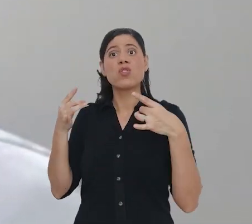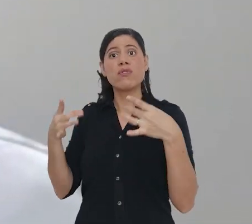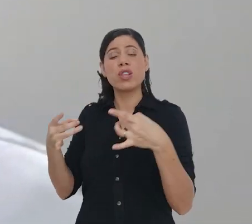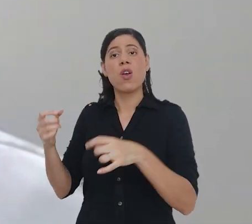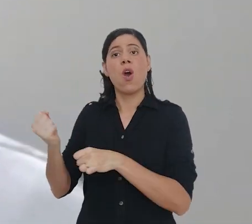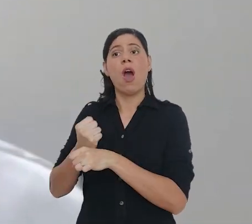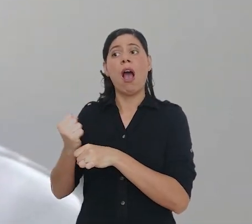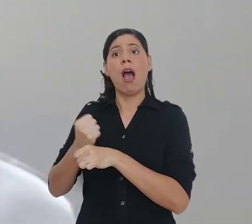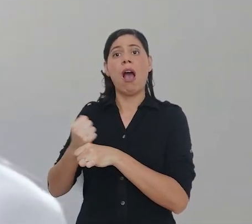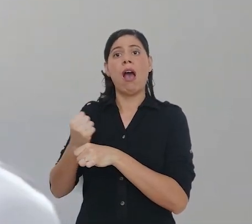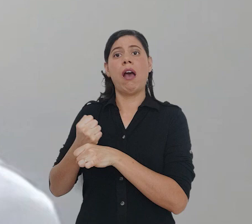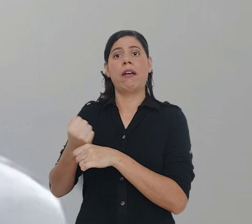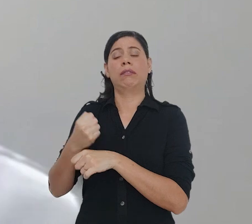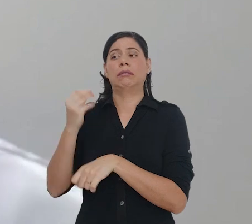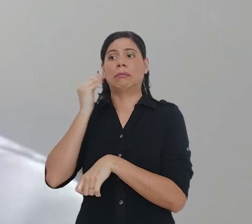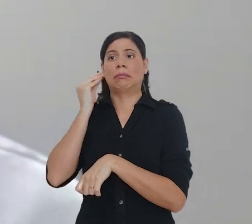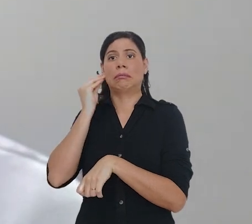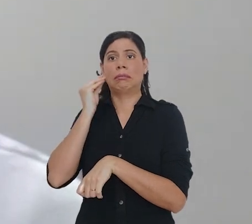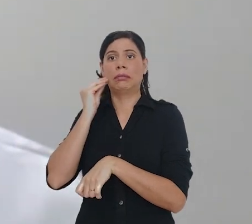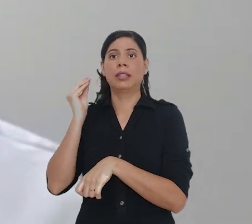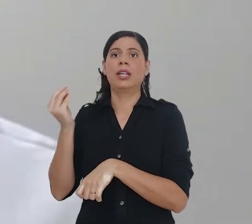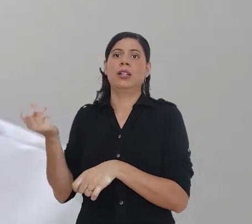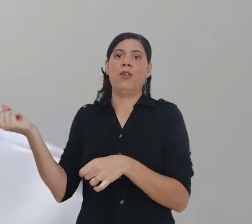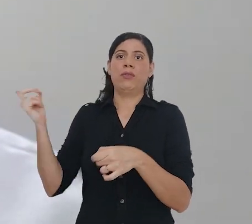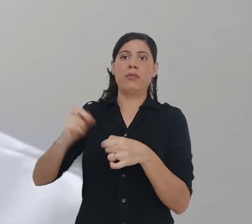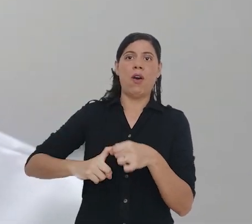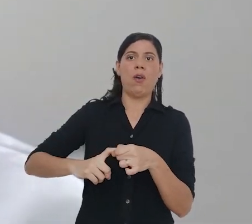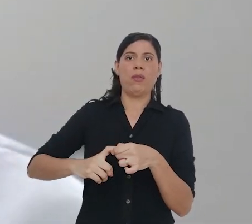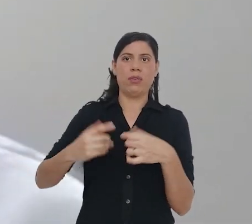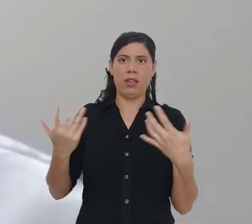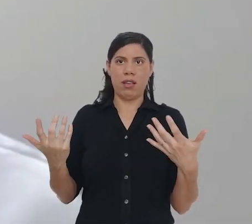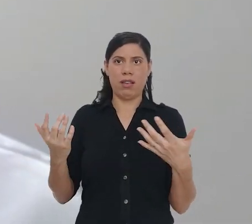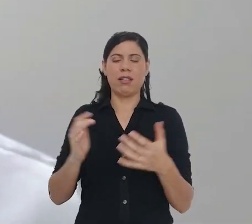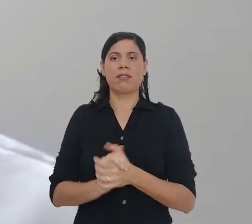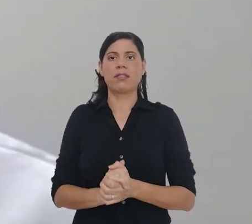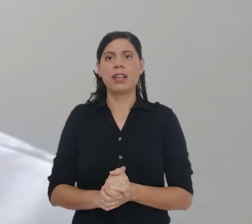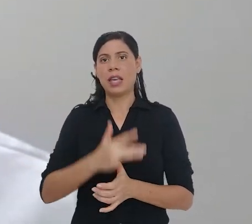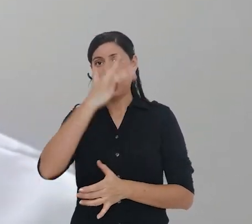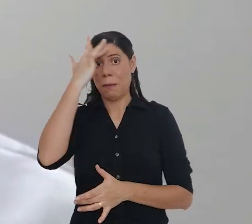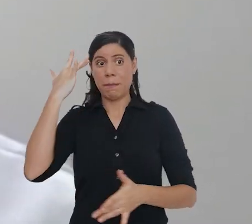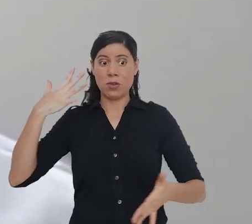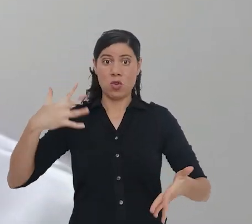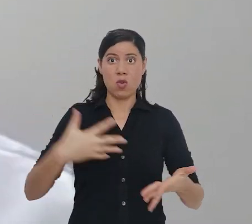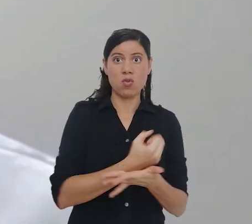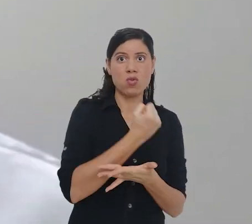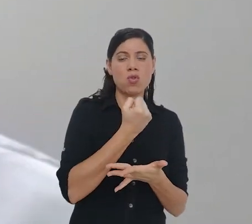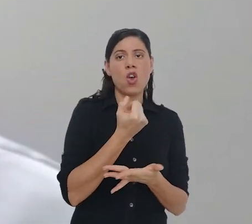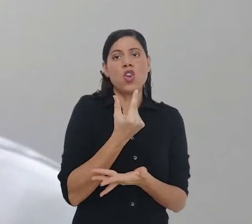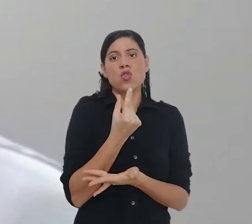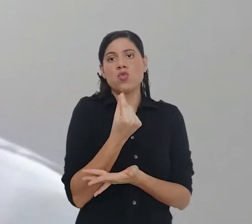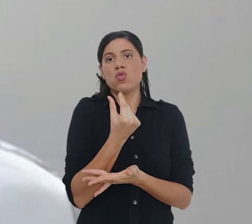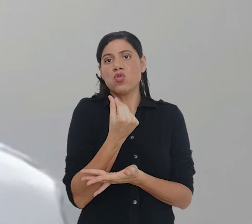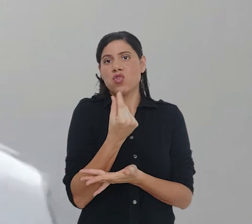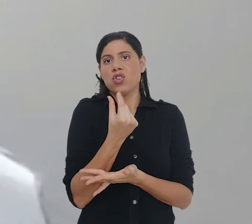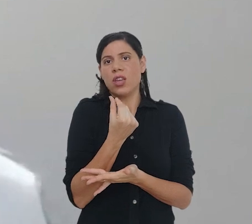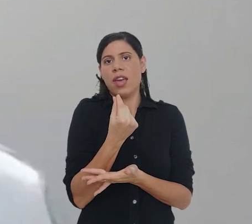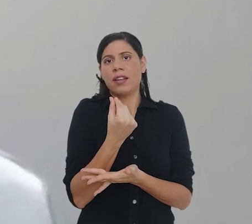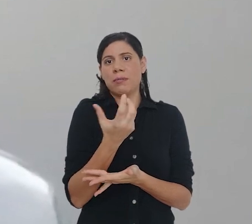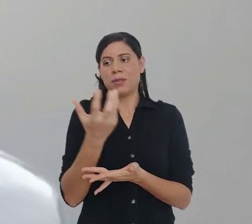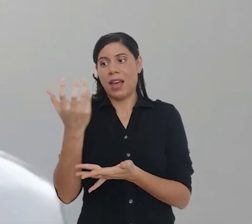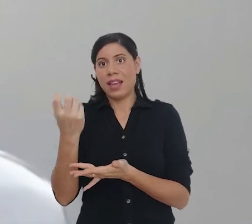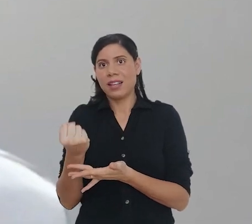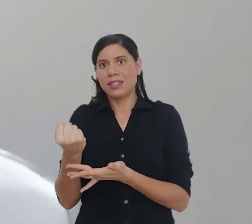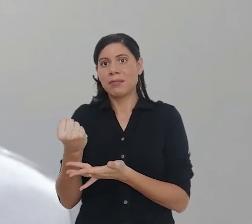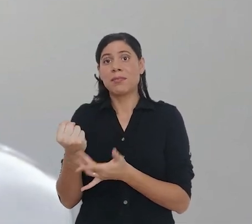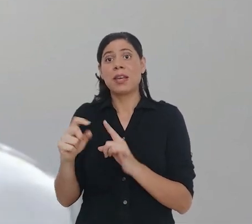ação, que está lá há anos perseguindo o crédito e tentando recuperar seu crédito. E aí alguém arremata, e com o dinheiro da arrematação o credor